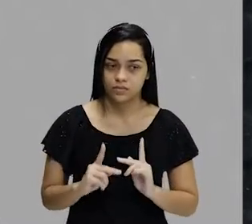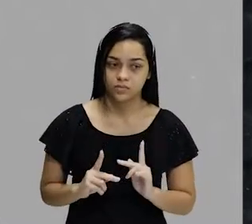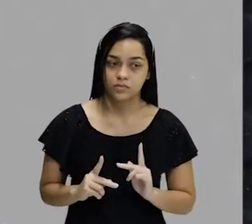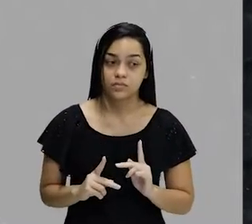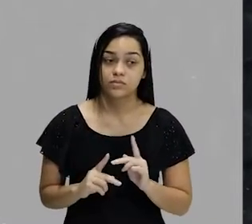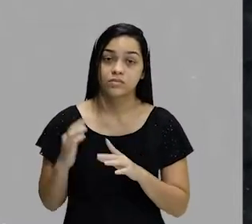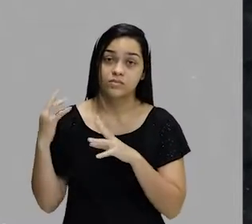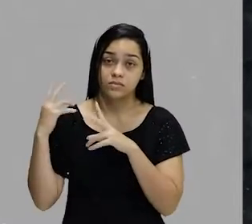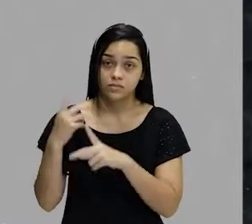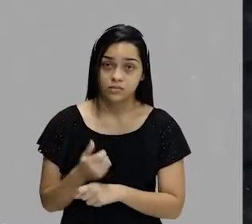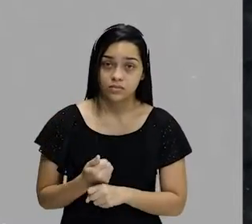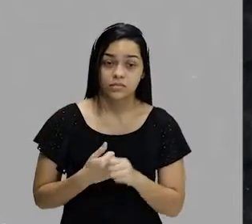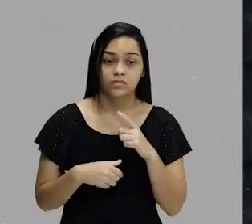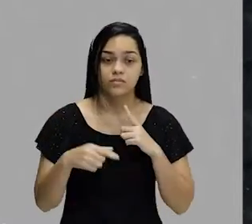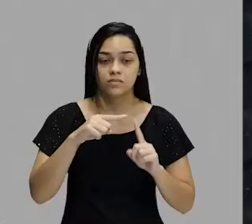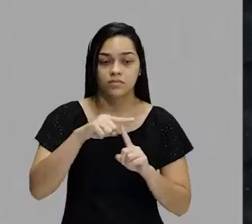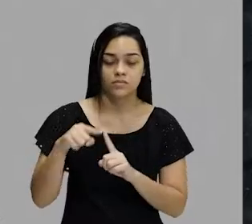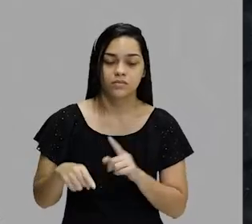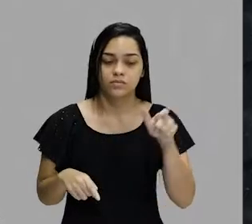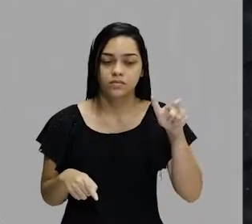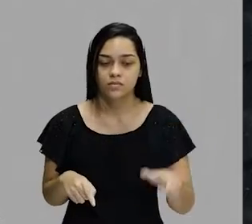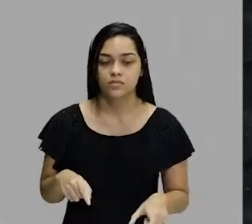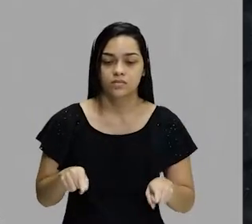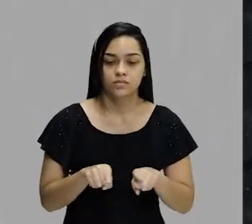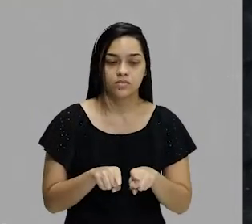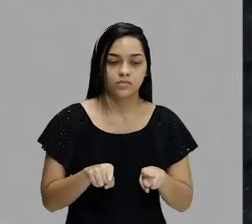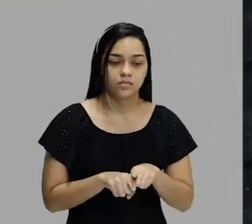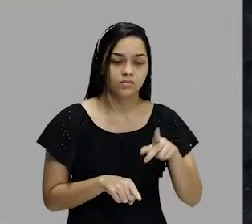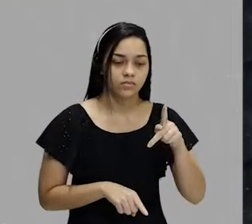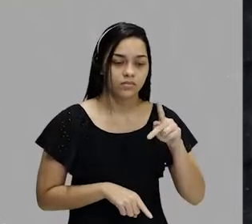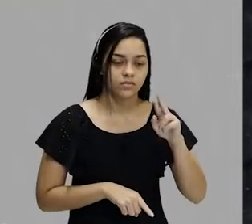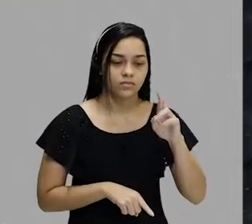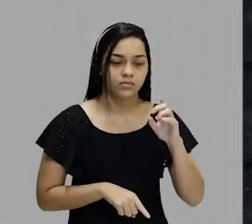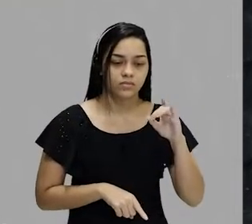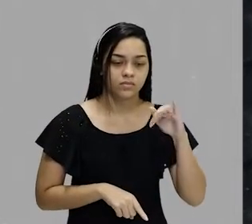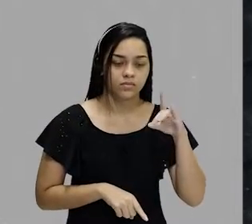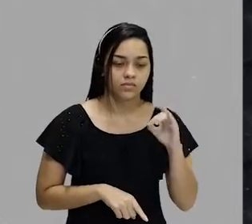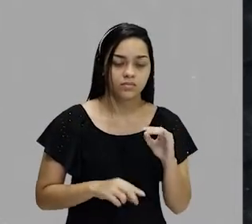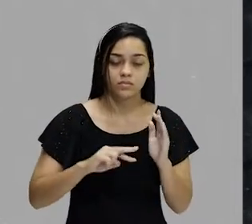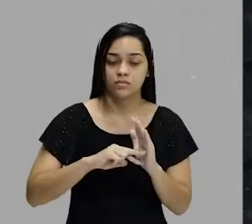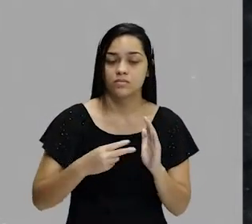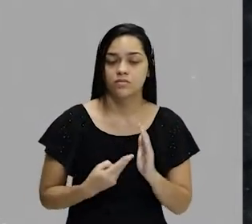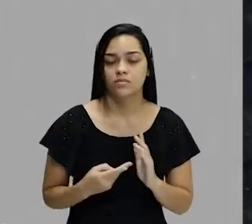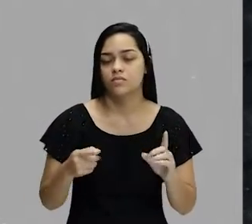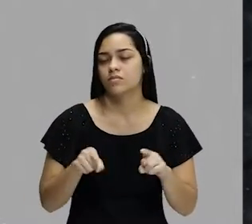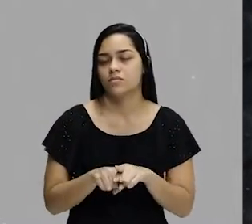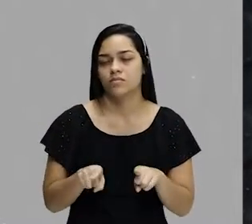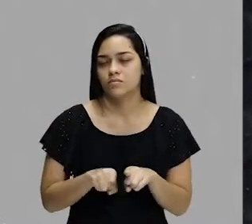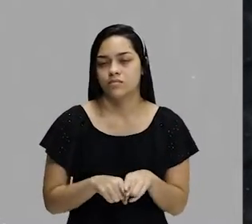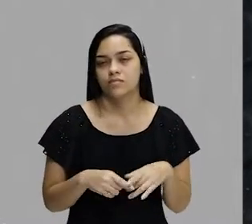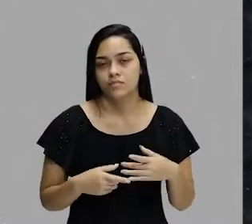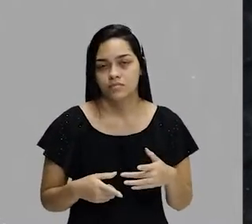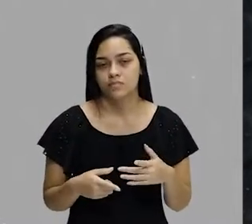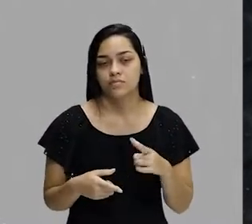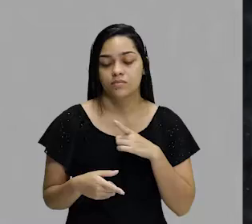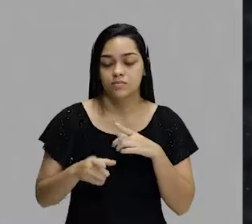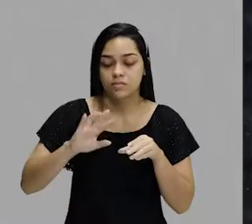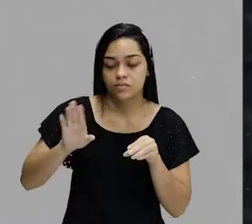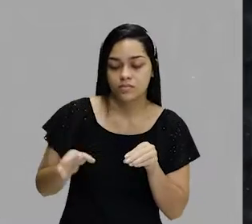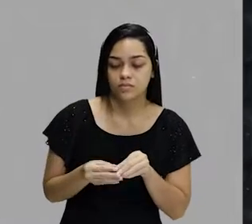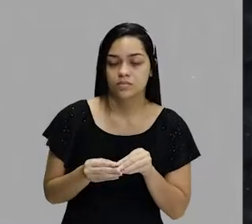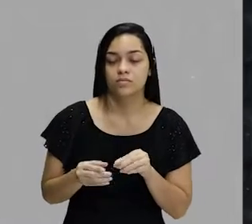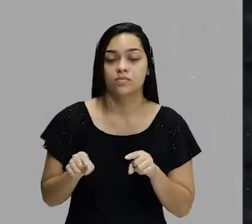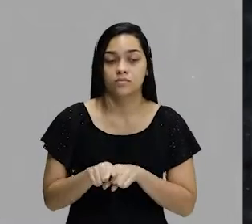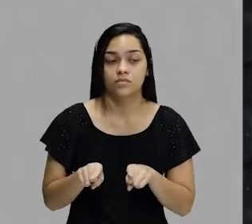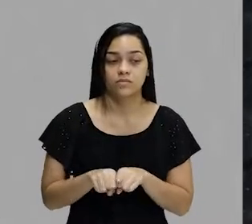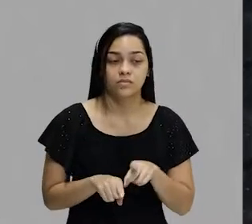Então, vai revisando, ó, tipos de sujeito, tipos de predicado, dos termos integrantes, o que é um objeto direto, o que é um objeto indireto, o que é um complemento nominal,